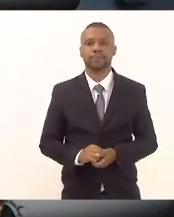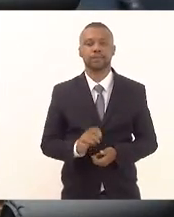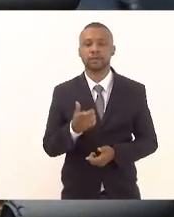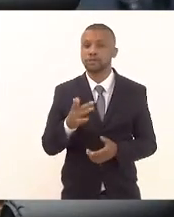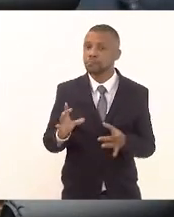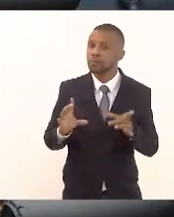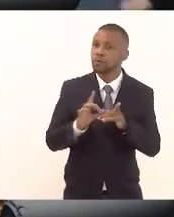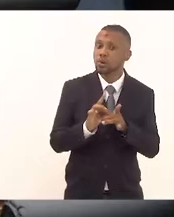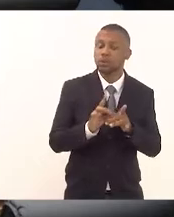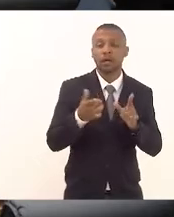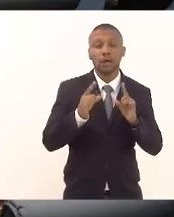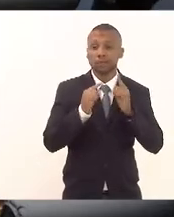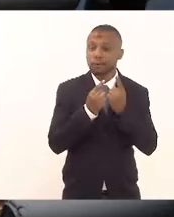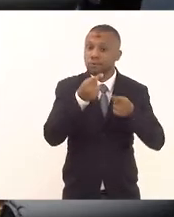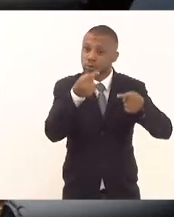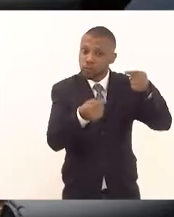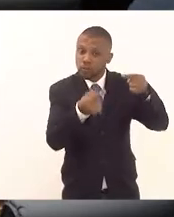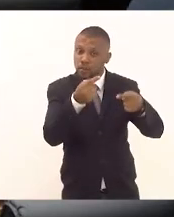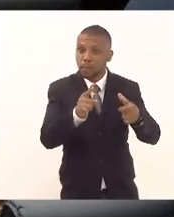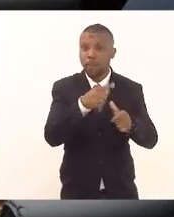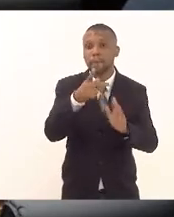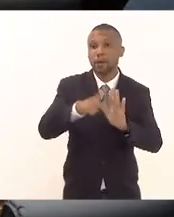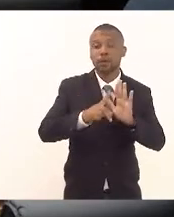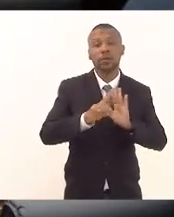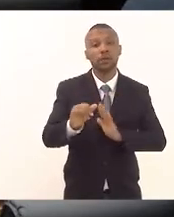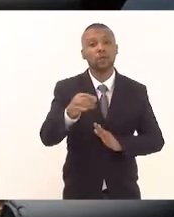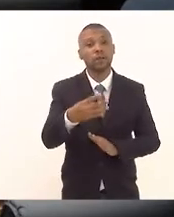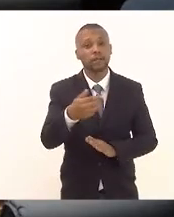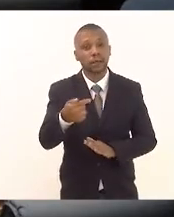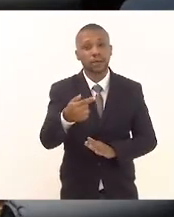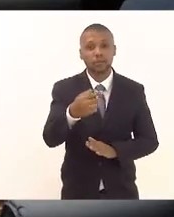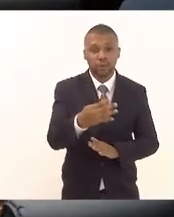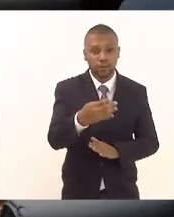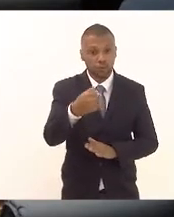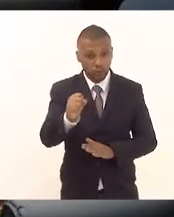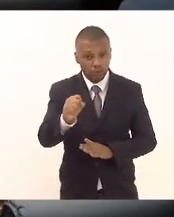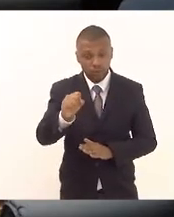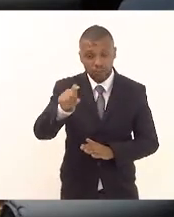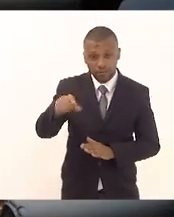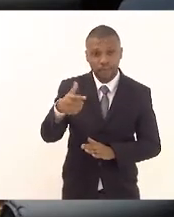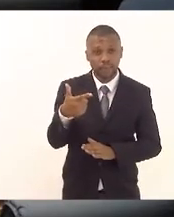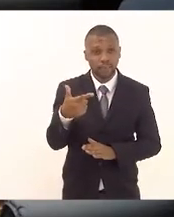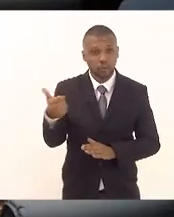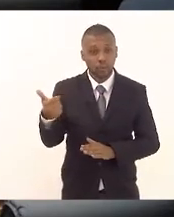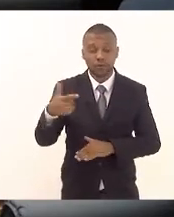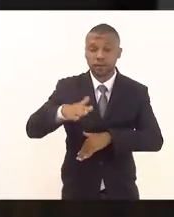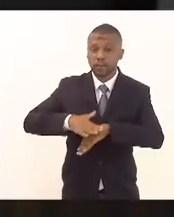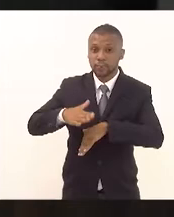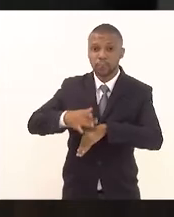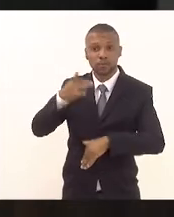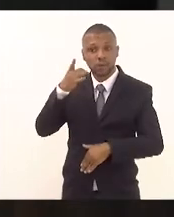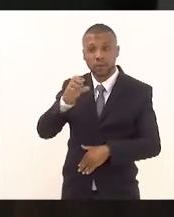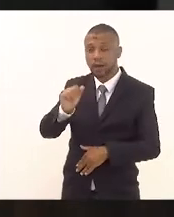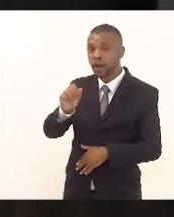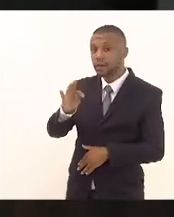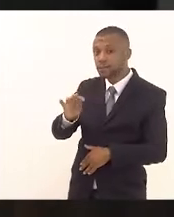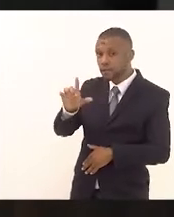em tramitação ordinária, em primeira discussão, projeto de lei 4748, de 21, de autoria do deputado Átila Nunes, que altera a